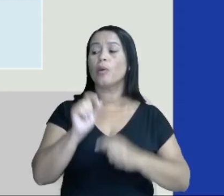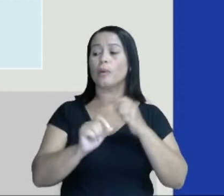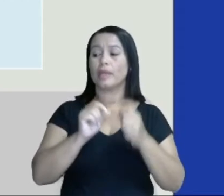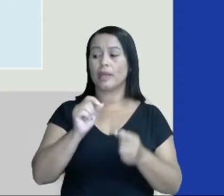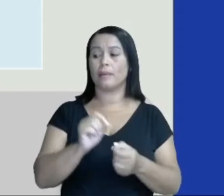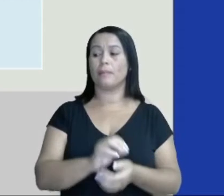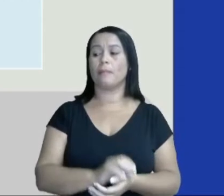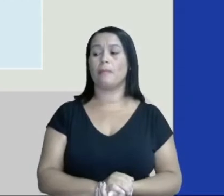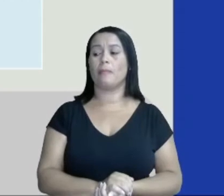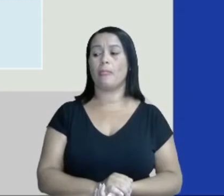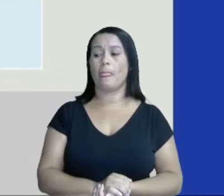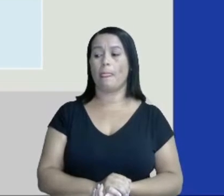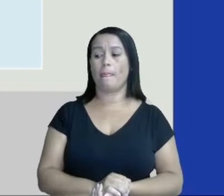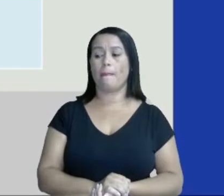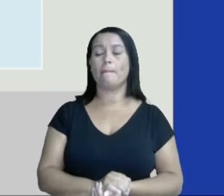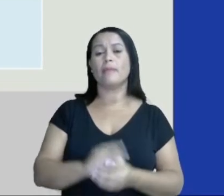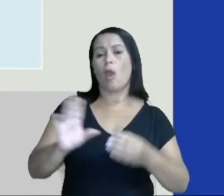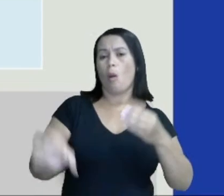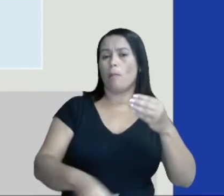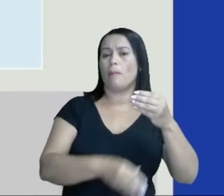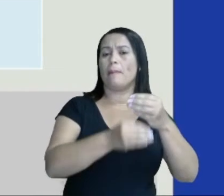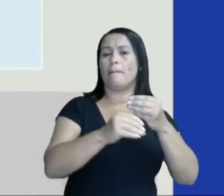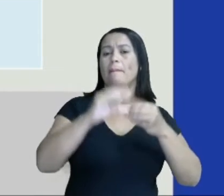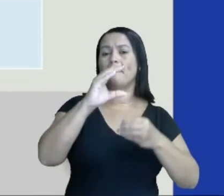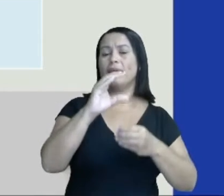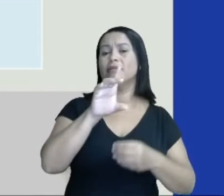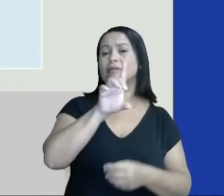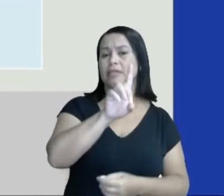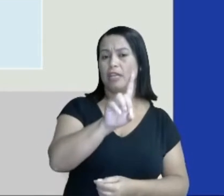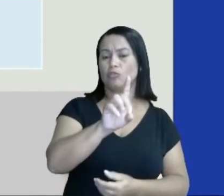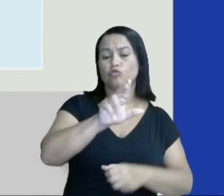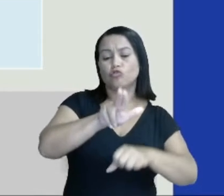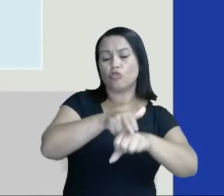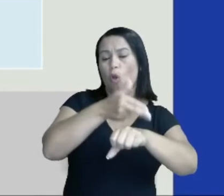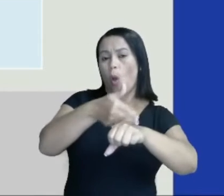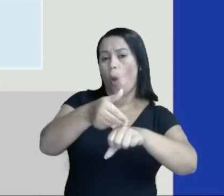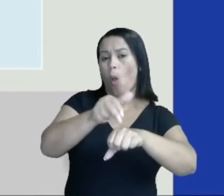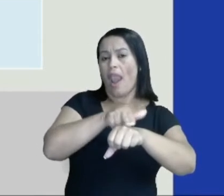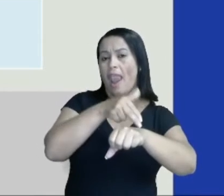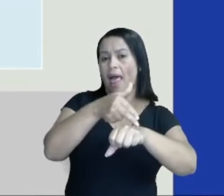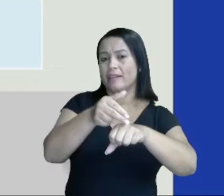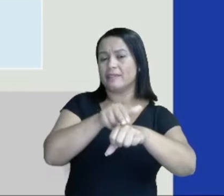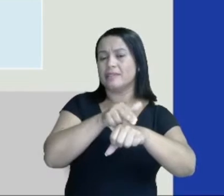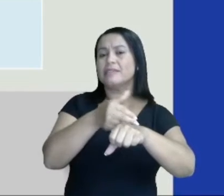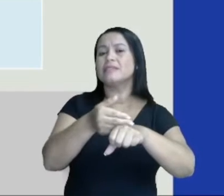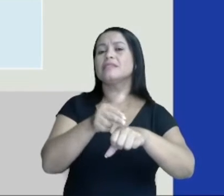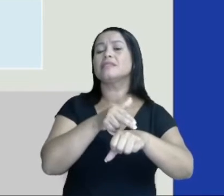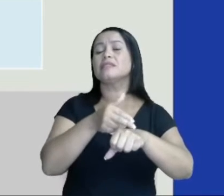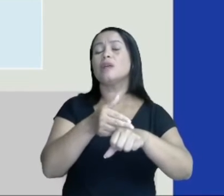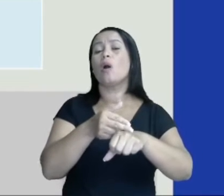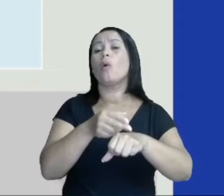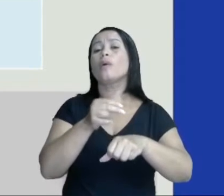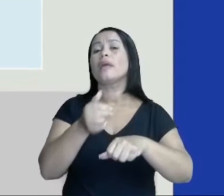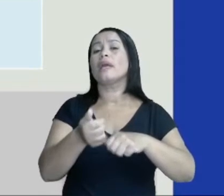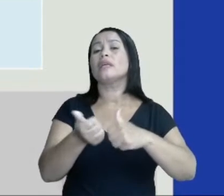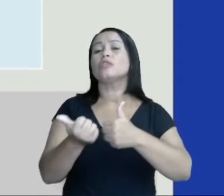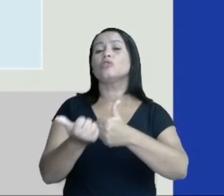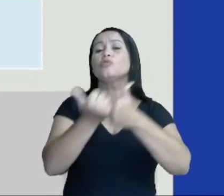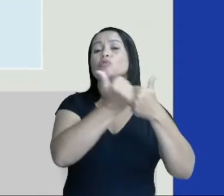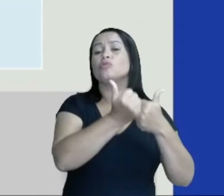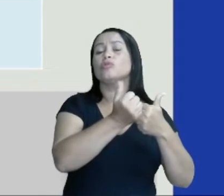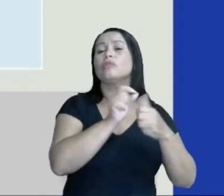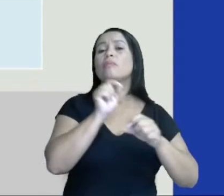ó, o complemento direto, chocolate, que aí a gente substituiria